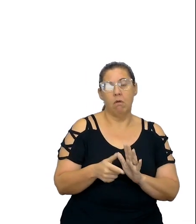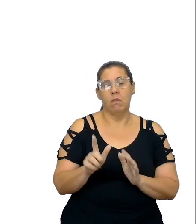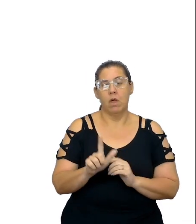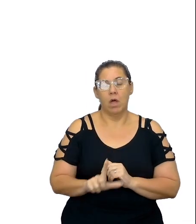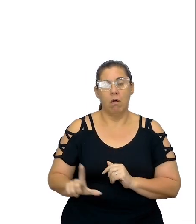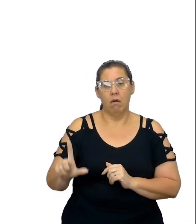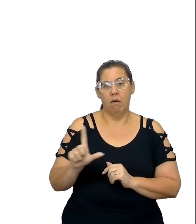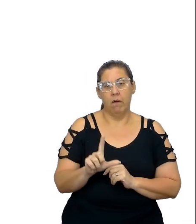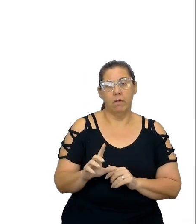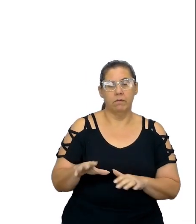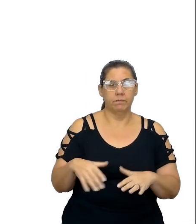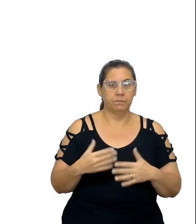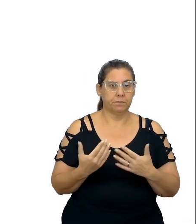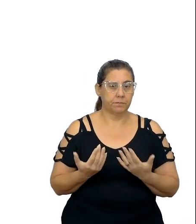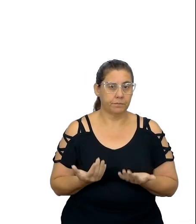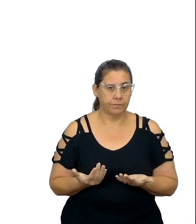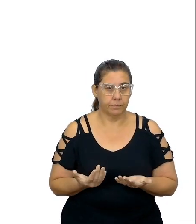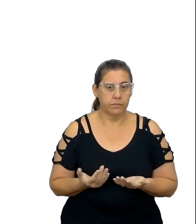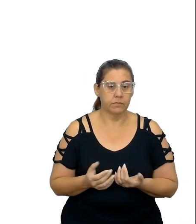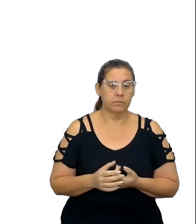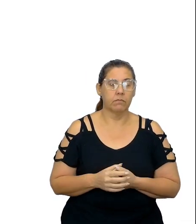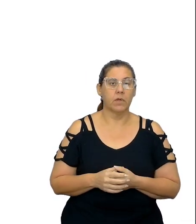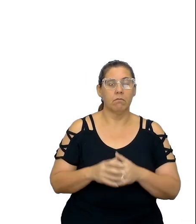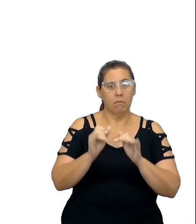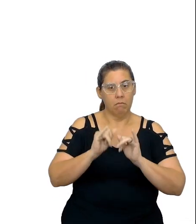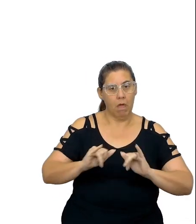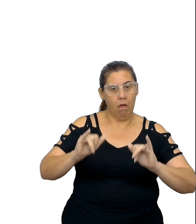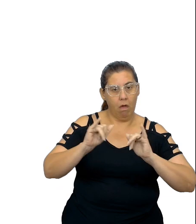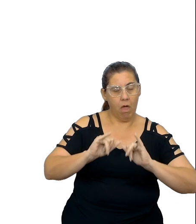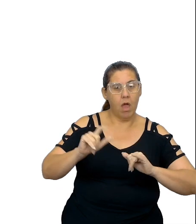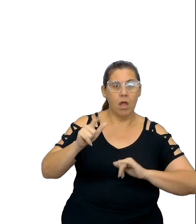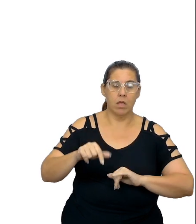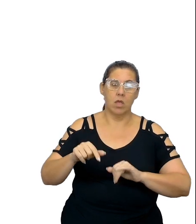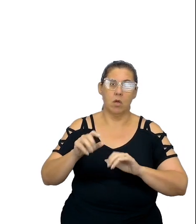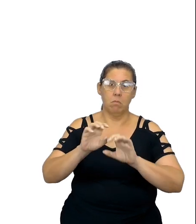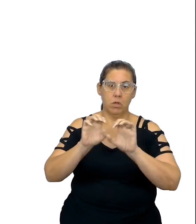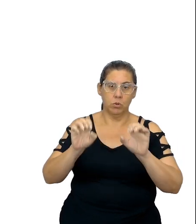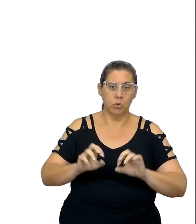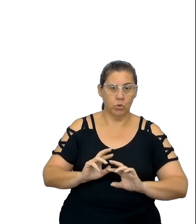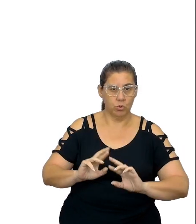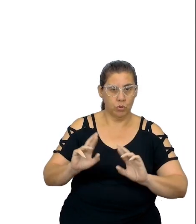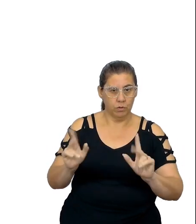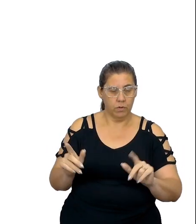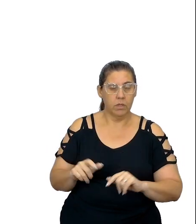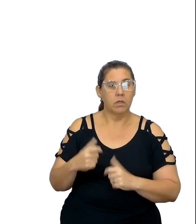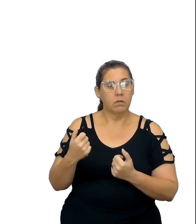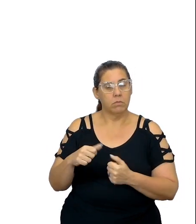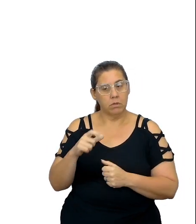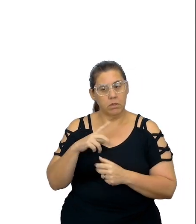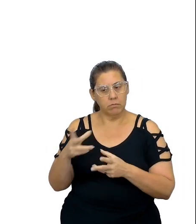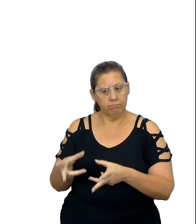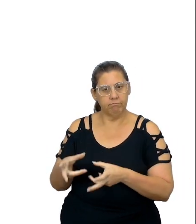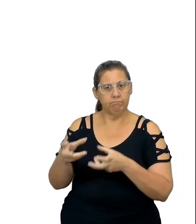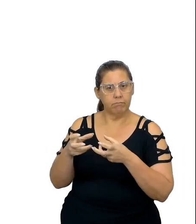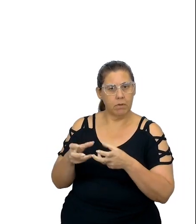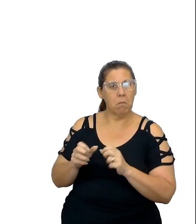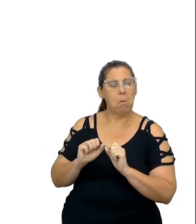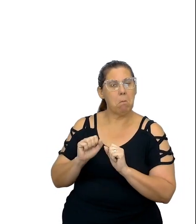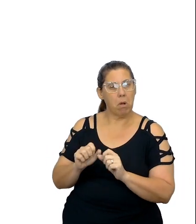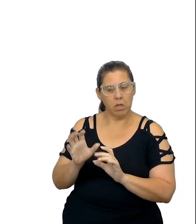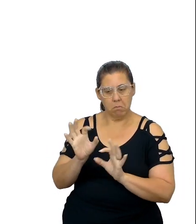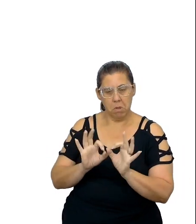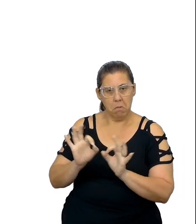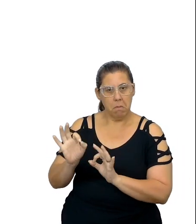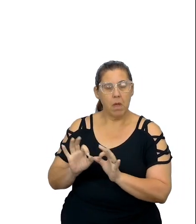literatura, né, então, assim, que é narrar, que é uma estrutura diferente, então eu preciso ter esse olhar para eu poder